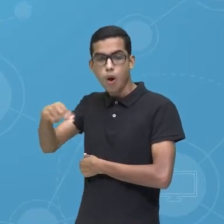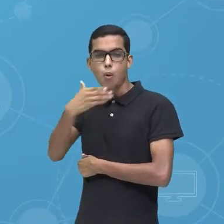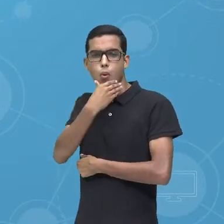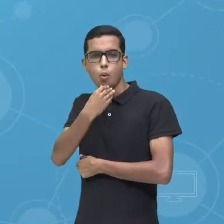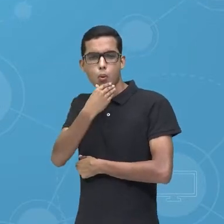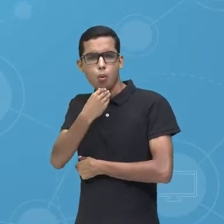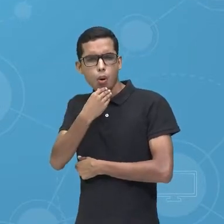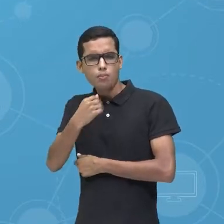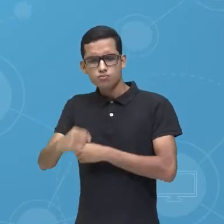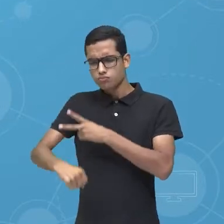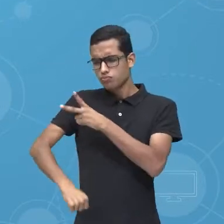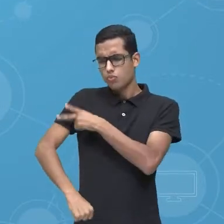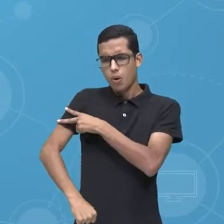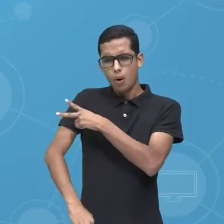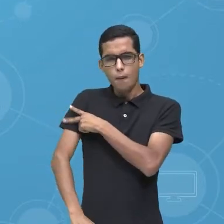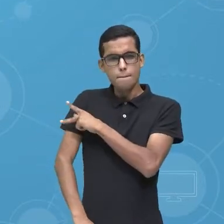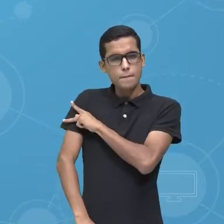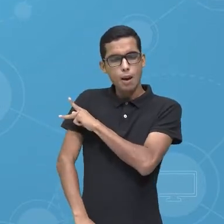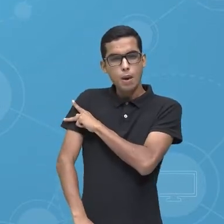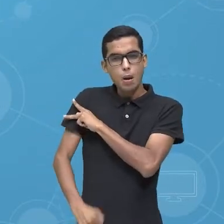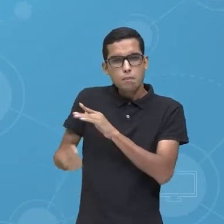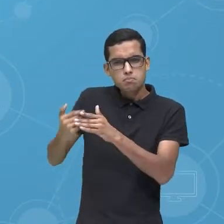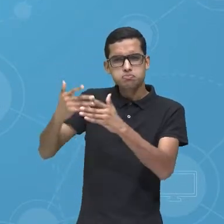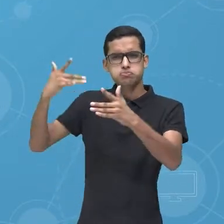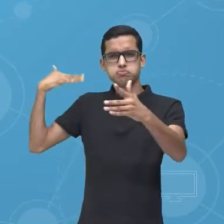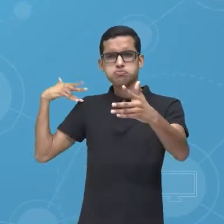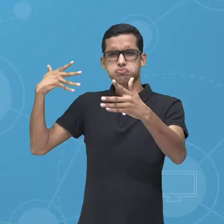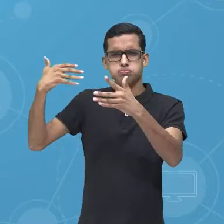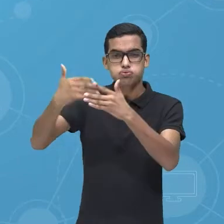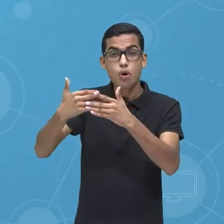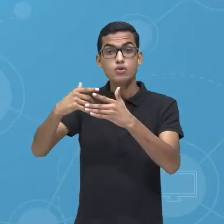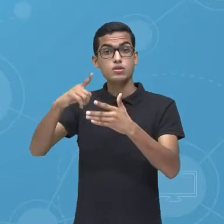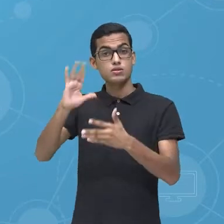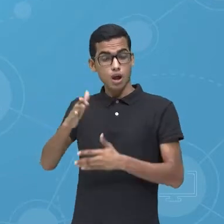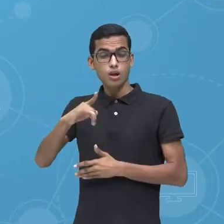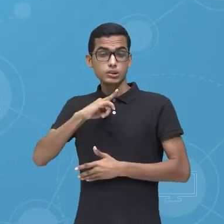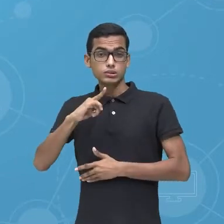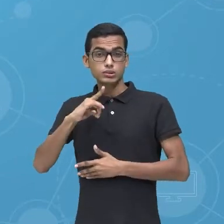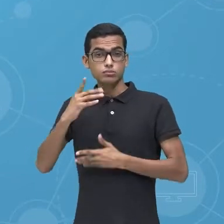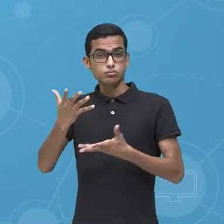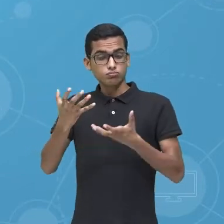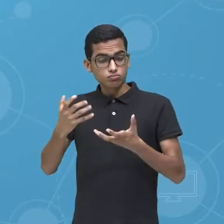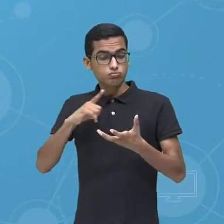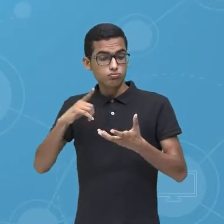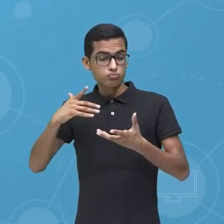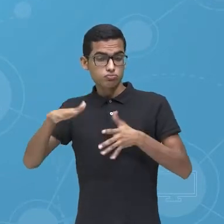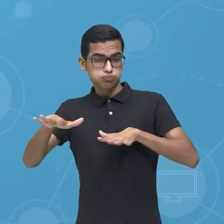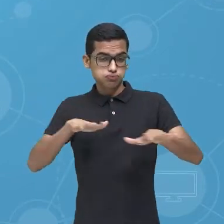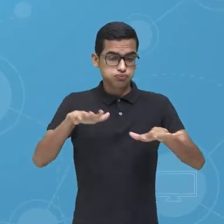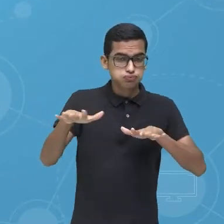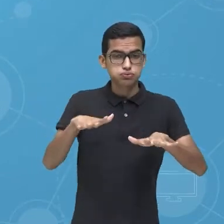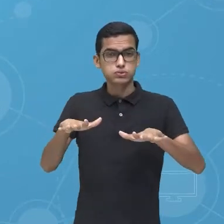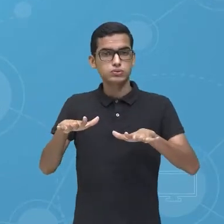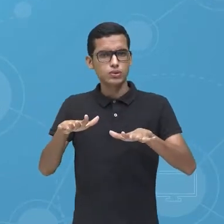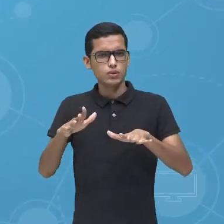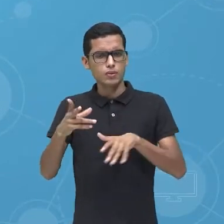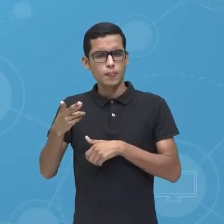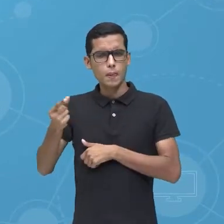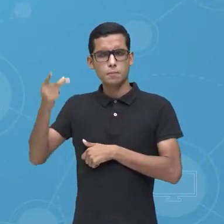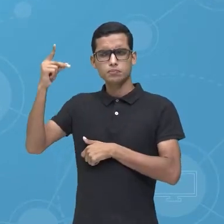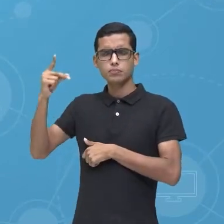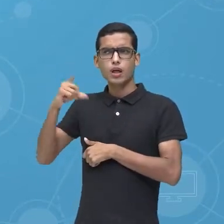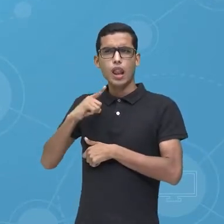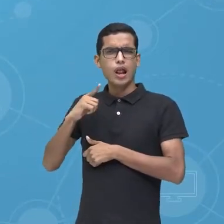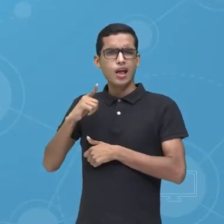tinha essa necessidade de estar se movimentando. Naquele tempo, eles já tinham como, isso aqui é uma